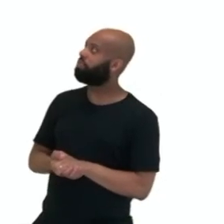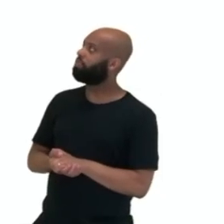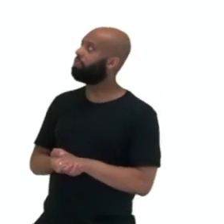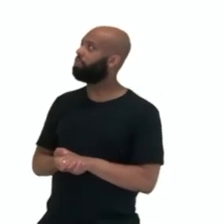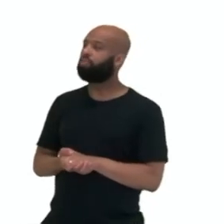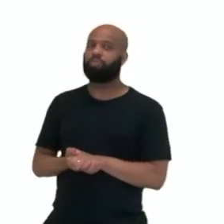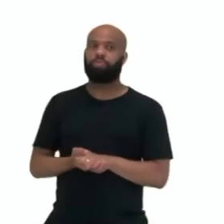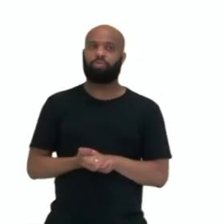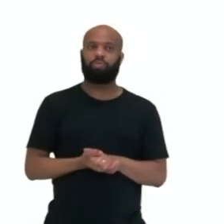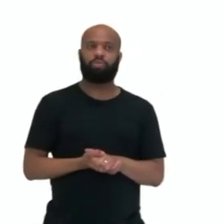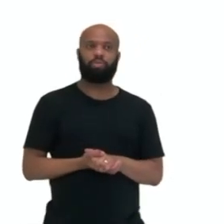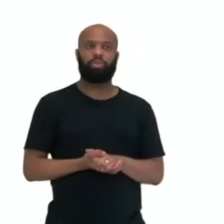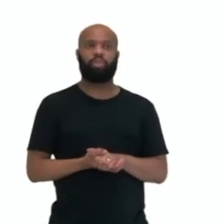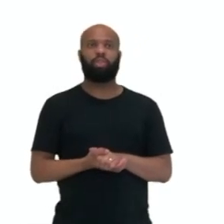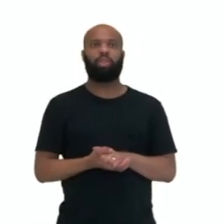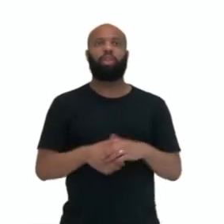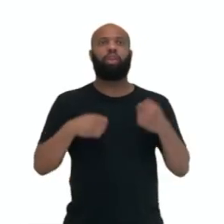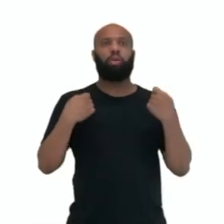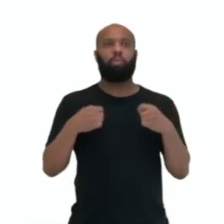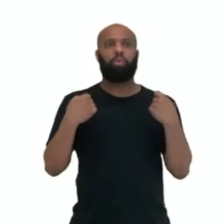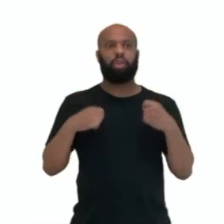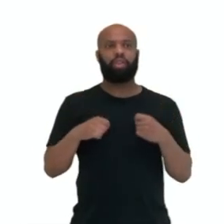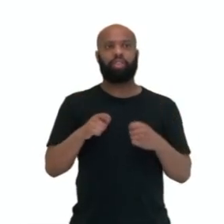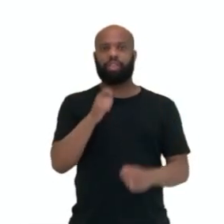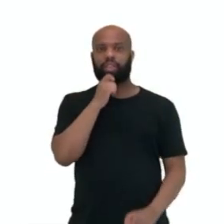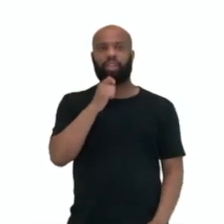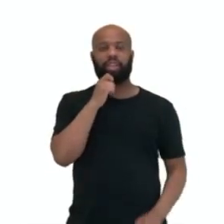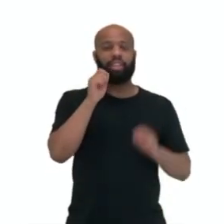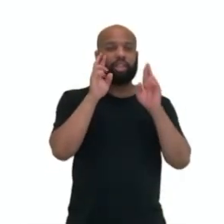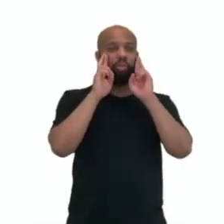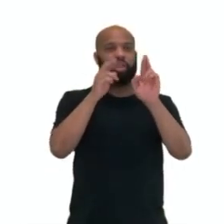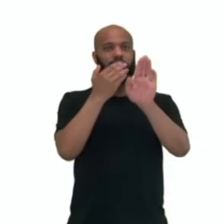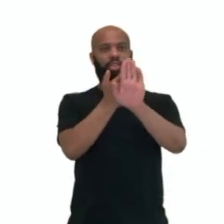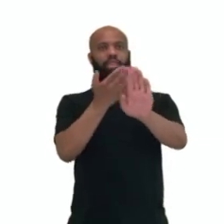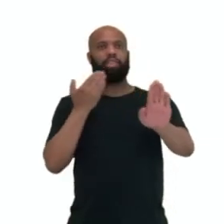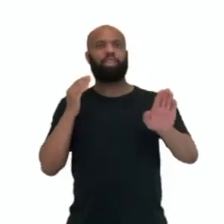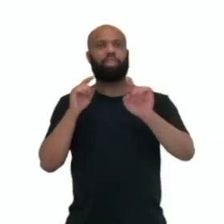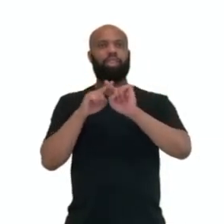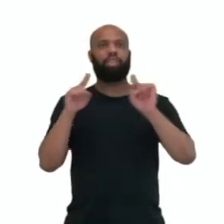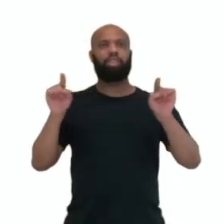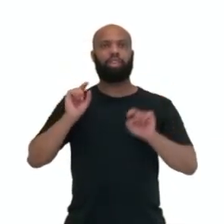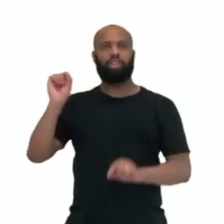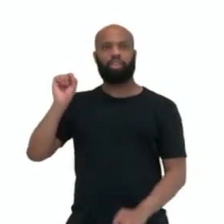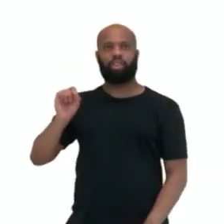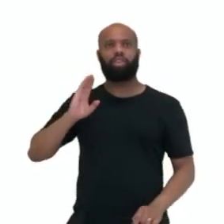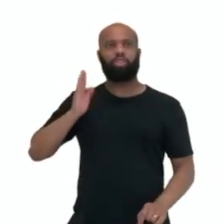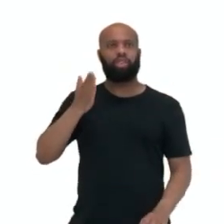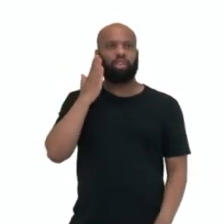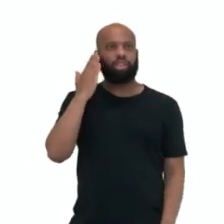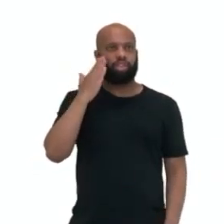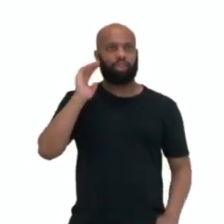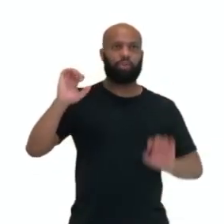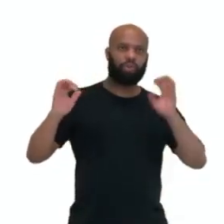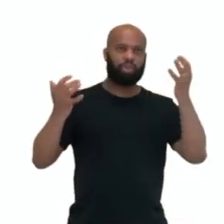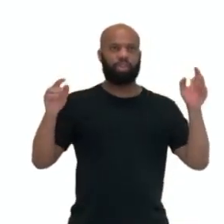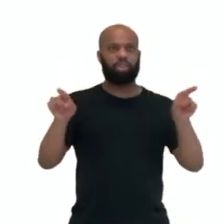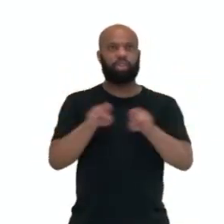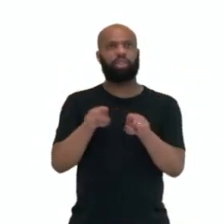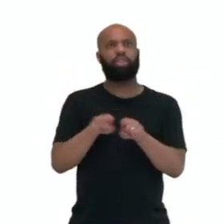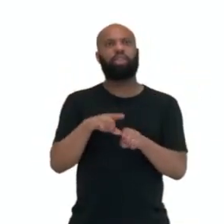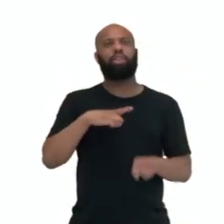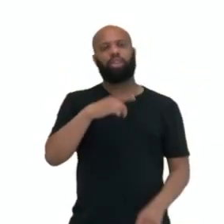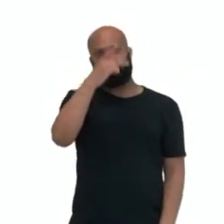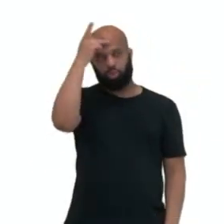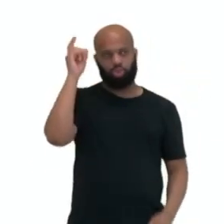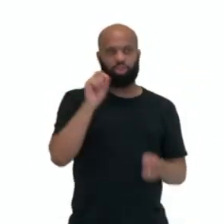É que a gente tem que respeitar o distanciamento, né? Mas aqui já sabem que já está acontecendo, as pessoas são